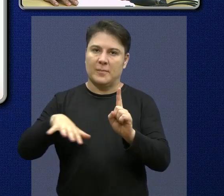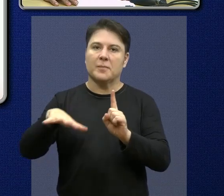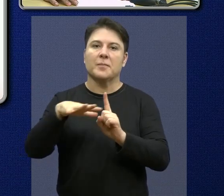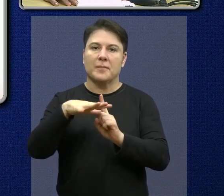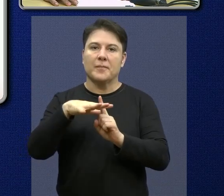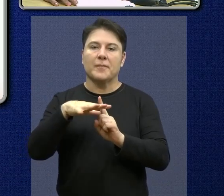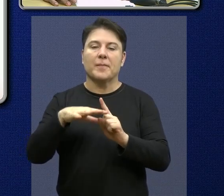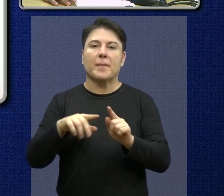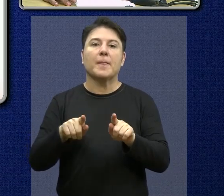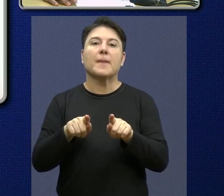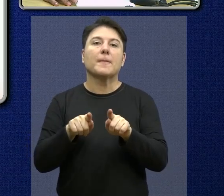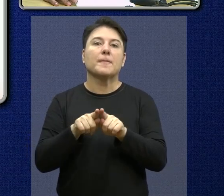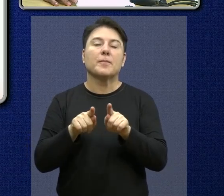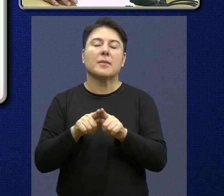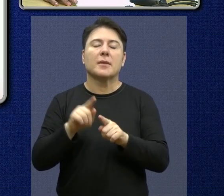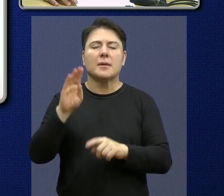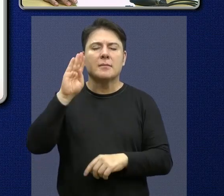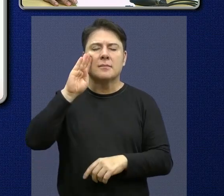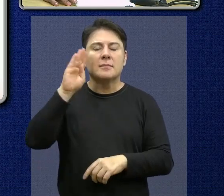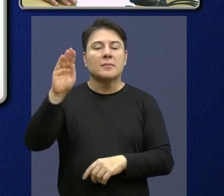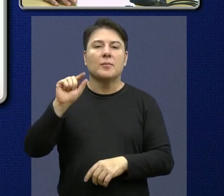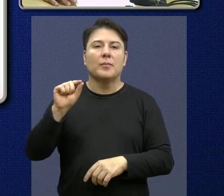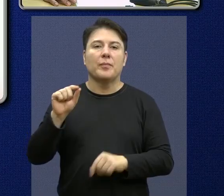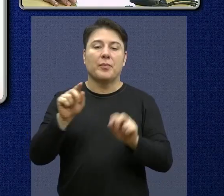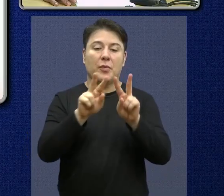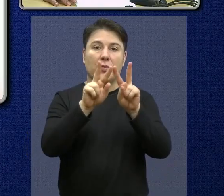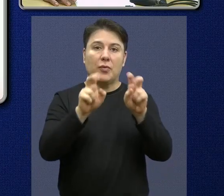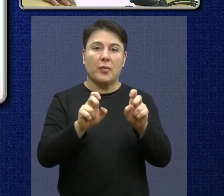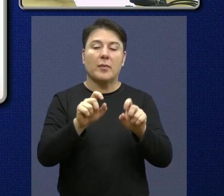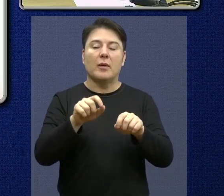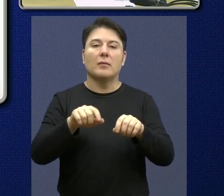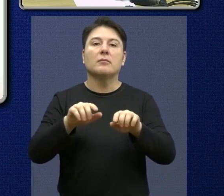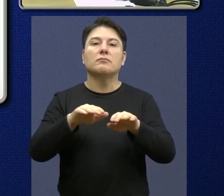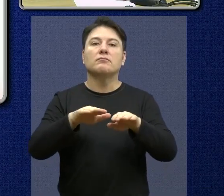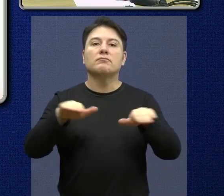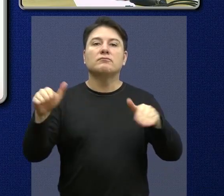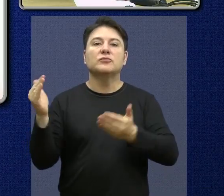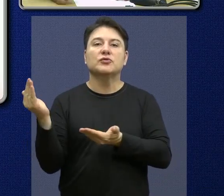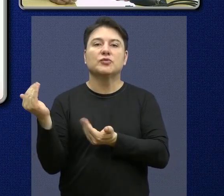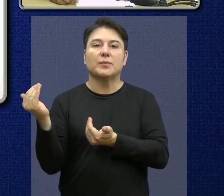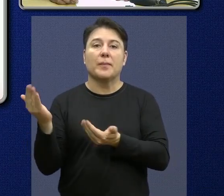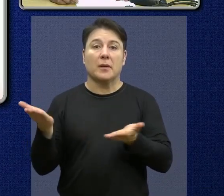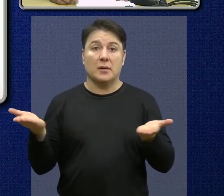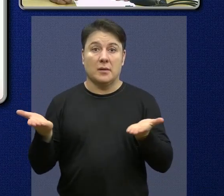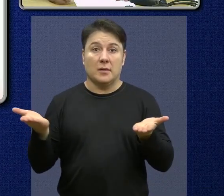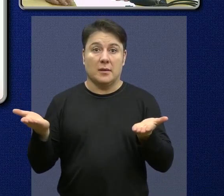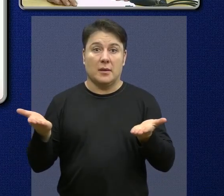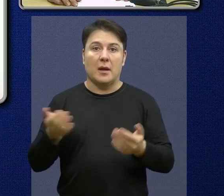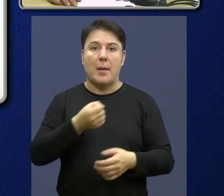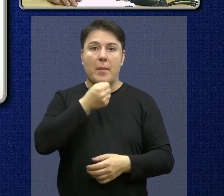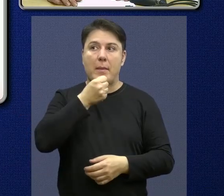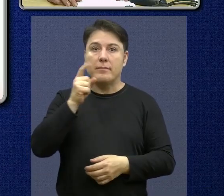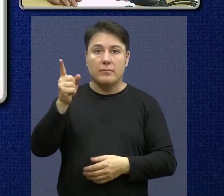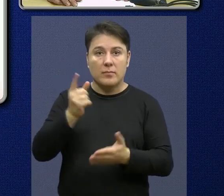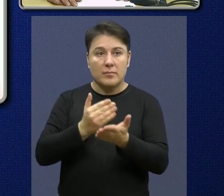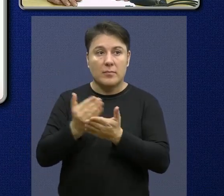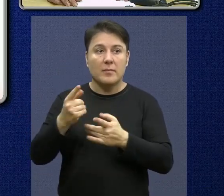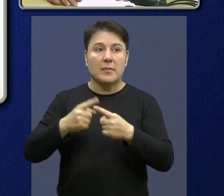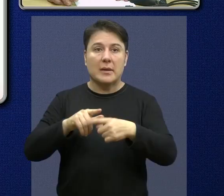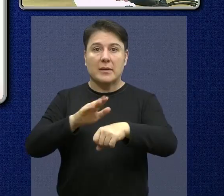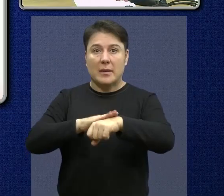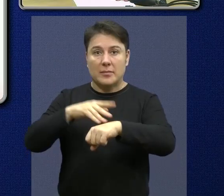sociedade e principalmente em relação aos jovens. Então, eu já vou passar a palavra para você, que eu sei que você está com tempo